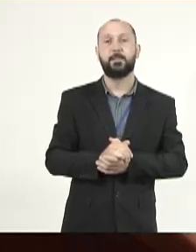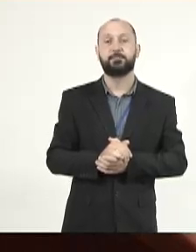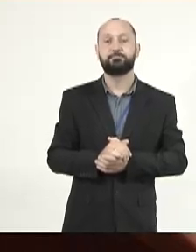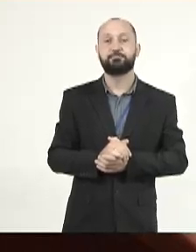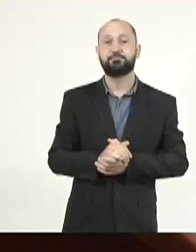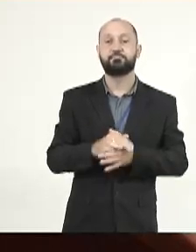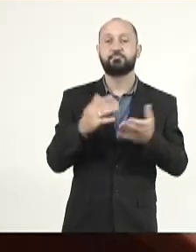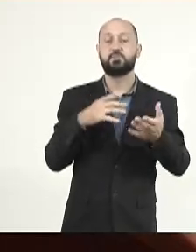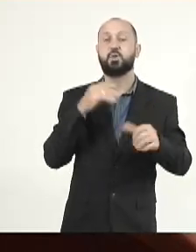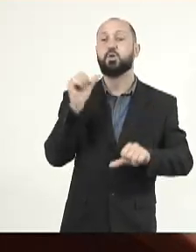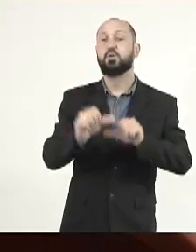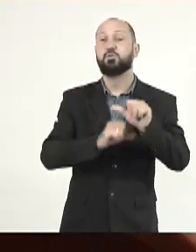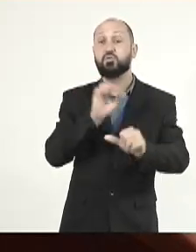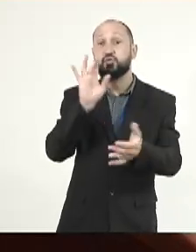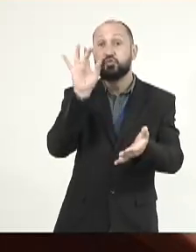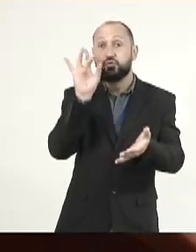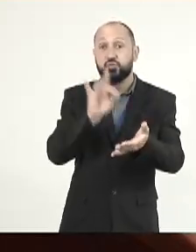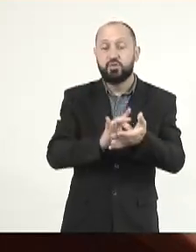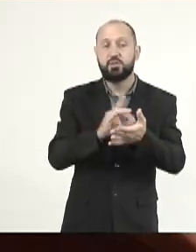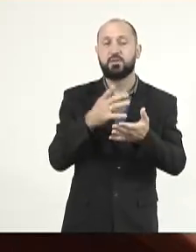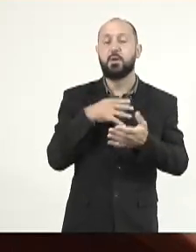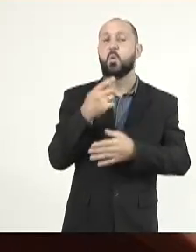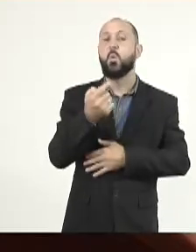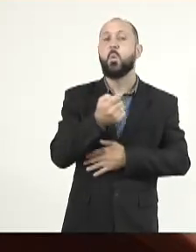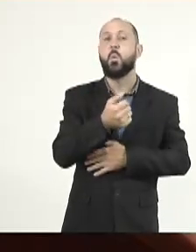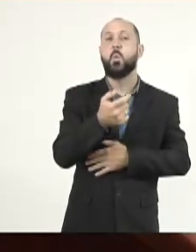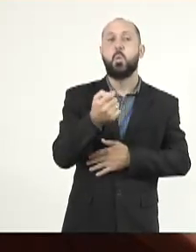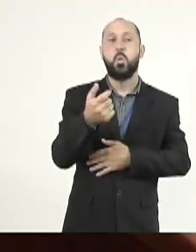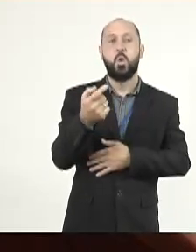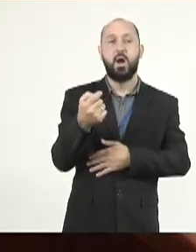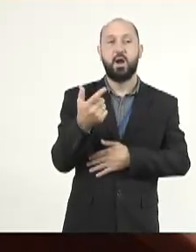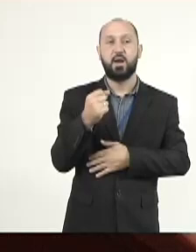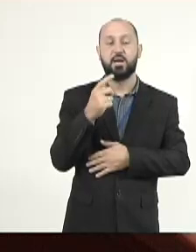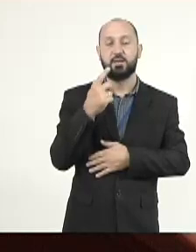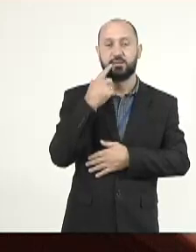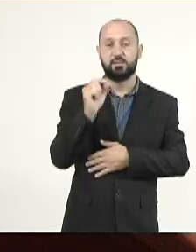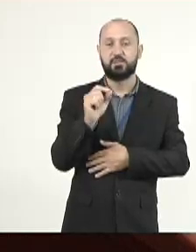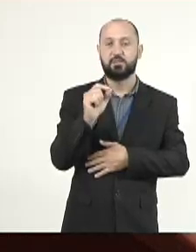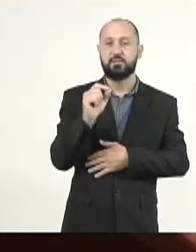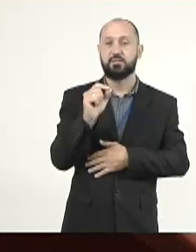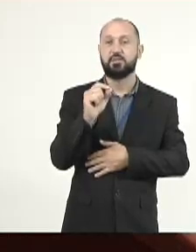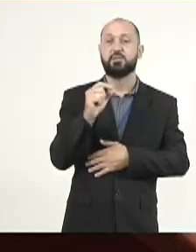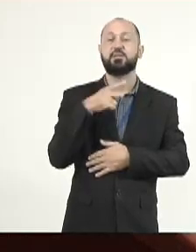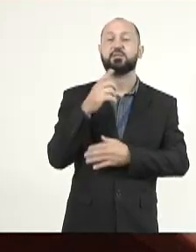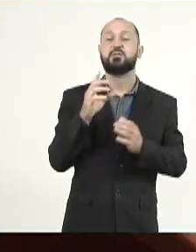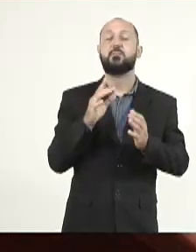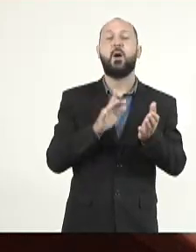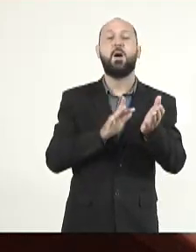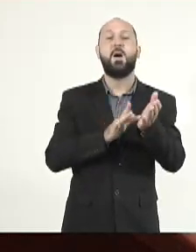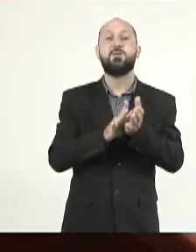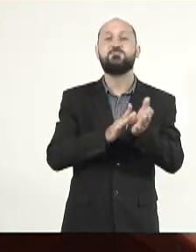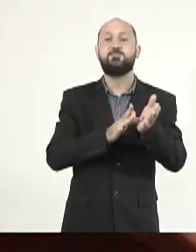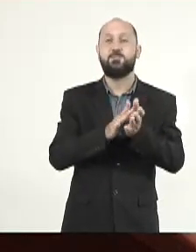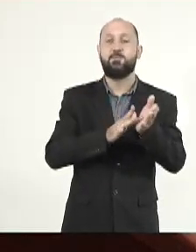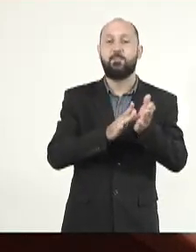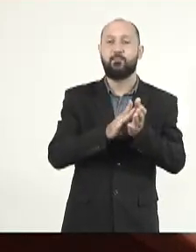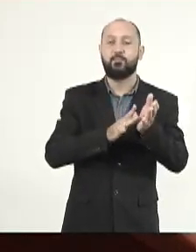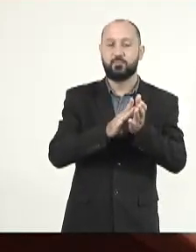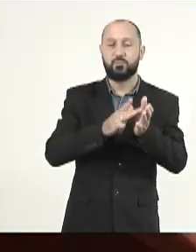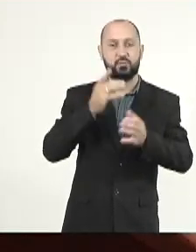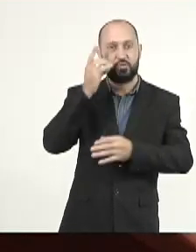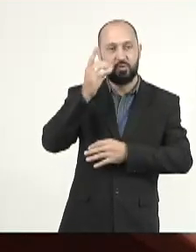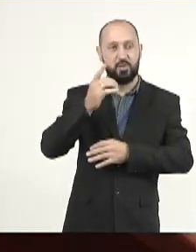Isso transformou, na verdade, praticamente um parlamentarismo disfarçado no Brasil, em